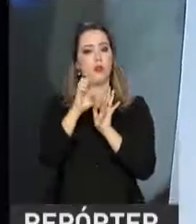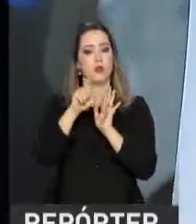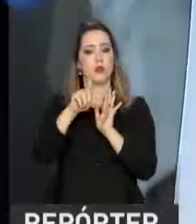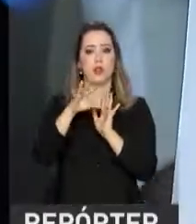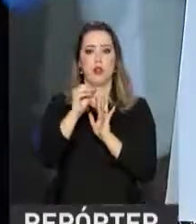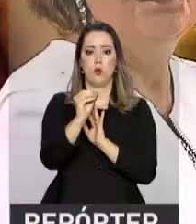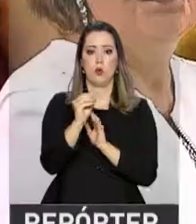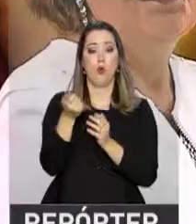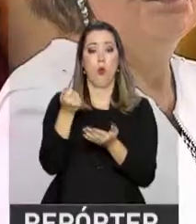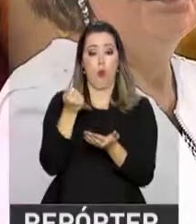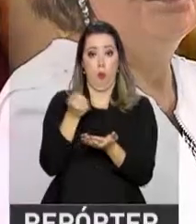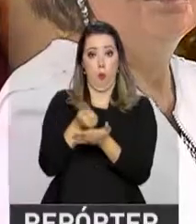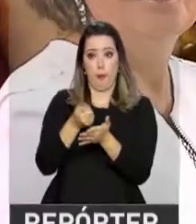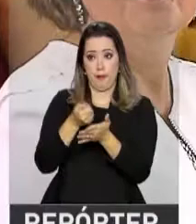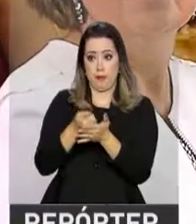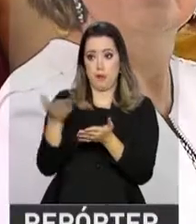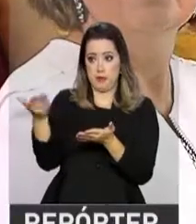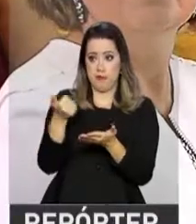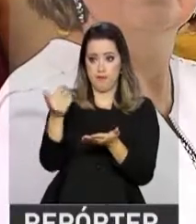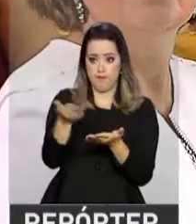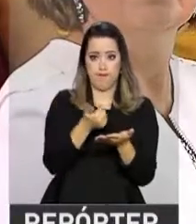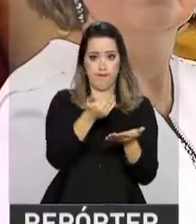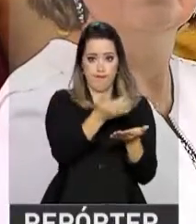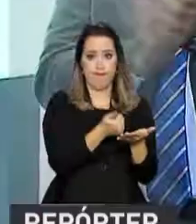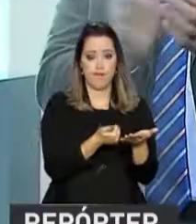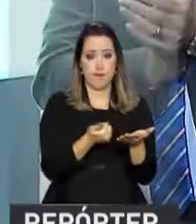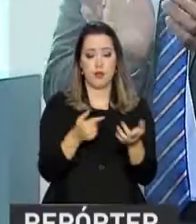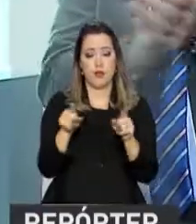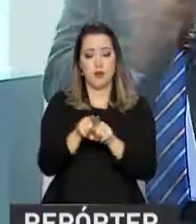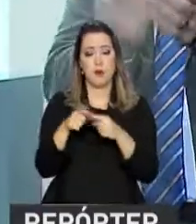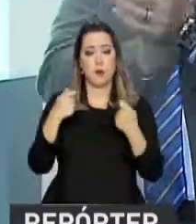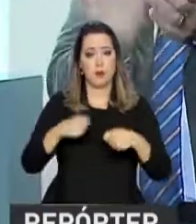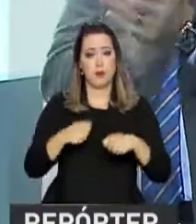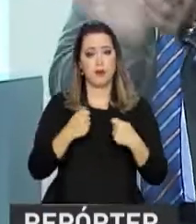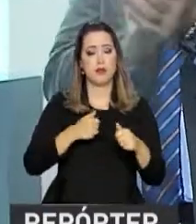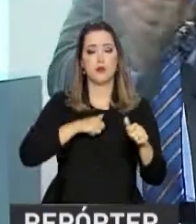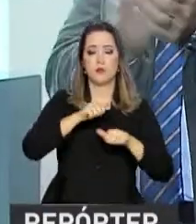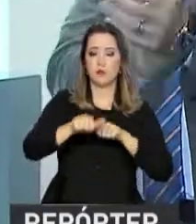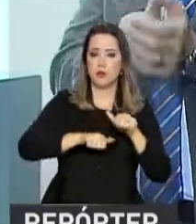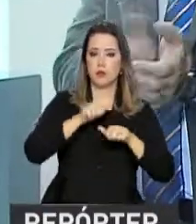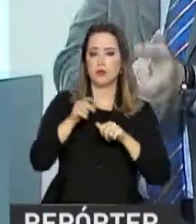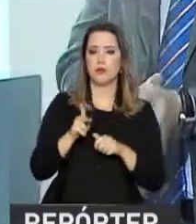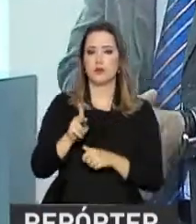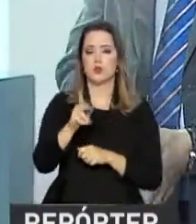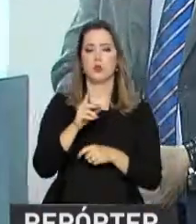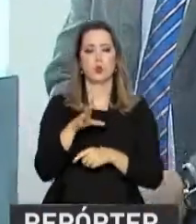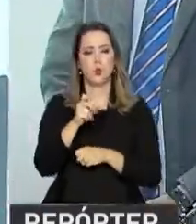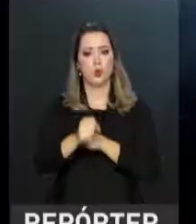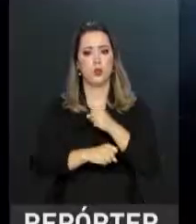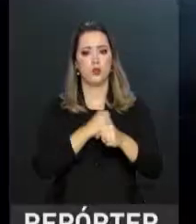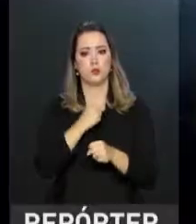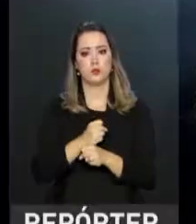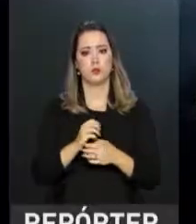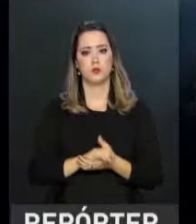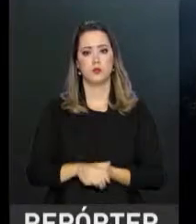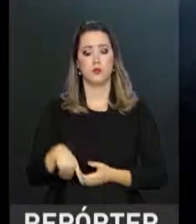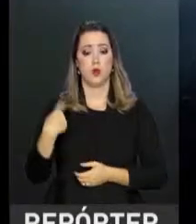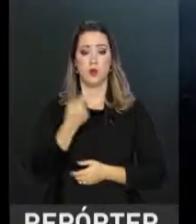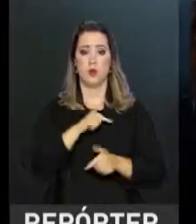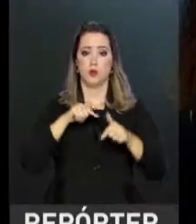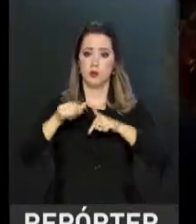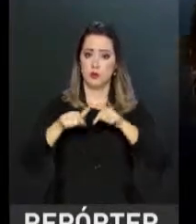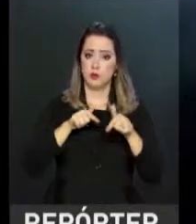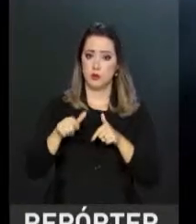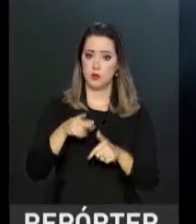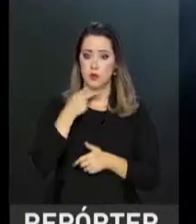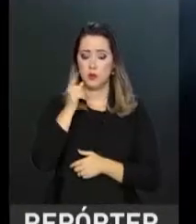autorização para cobrar e distribuir os direitos autorais terá de ser reavaliada anualmente. Essa nossa atividade,